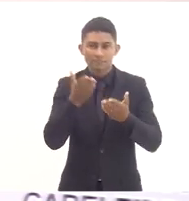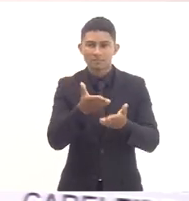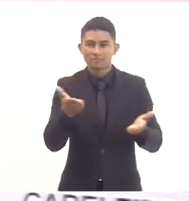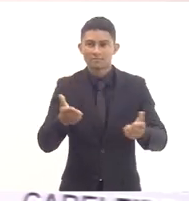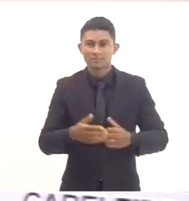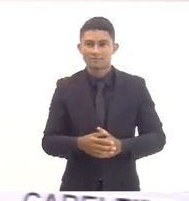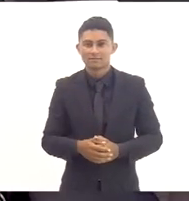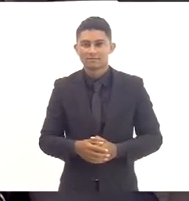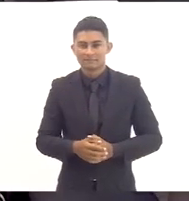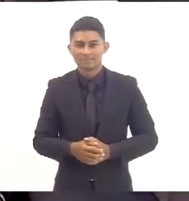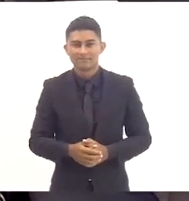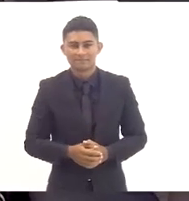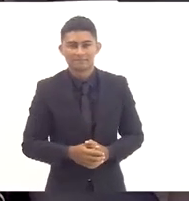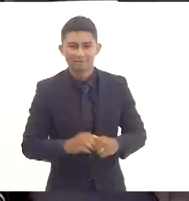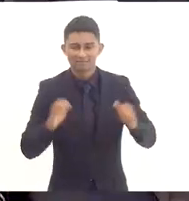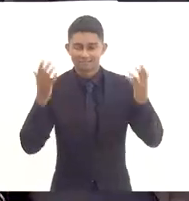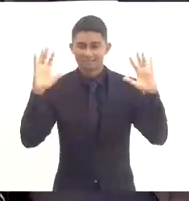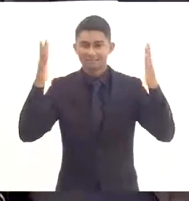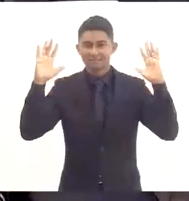é